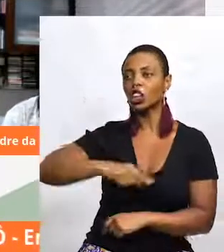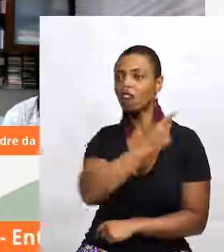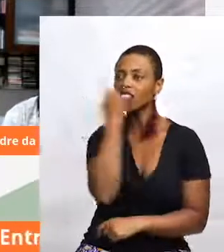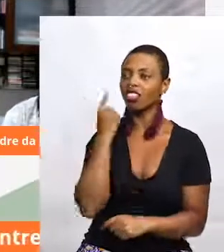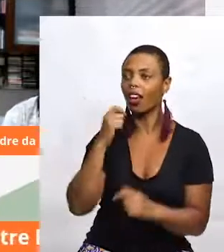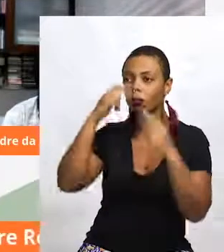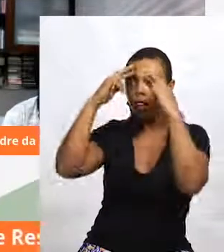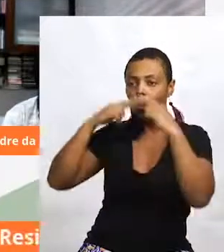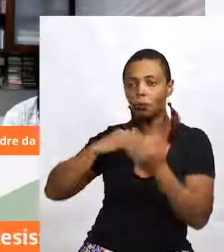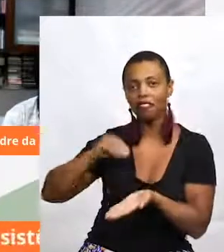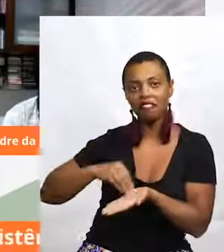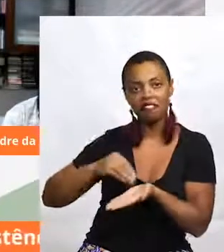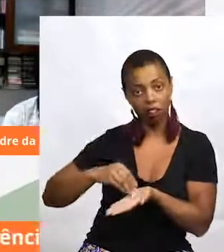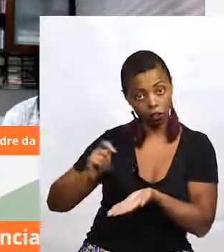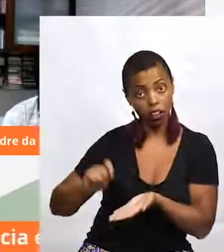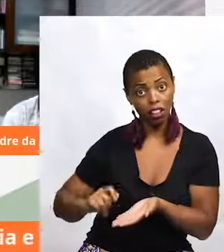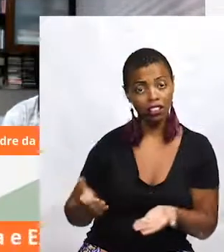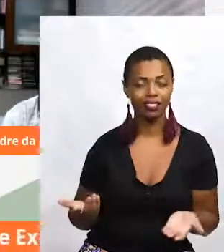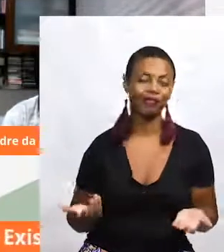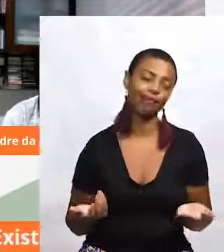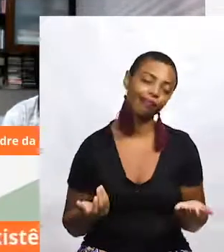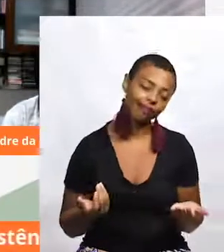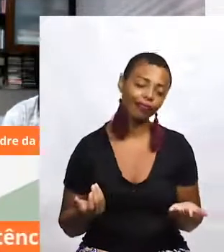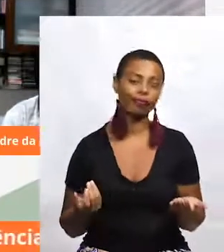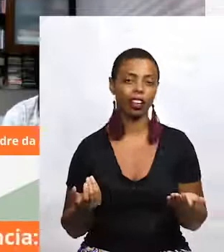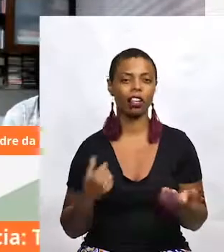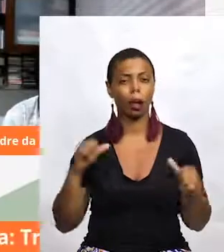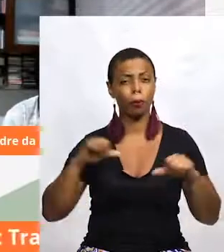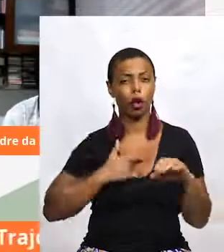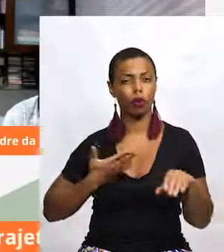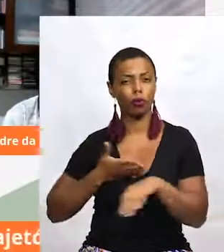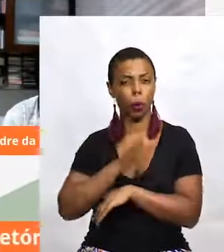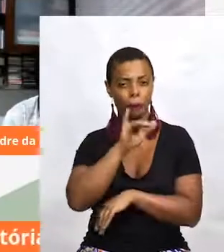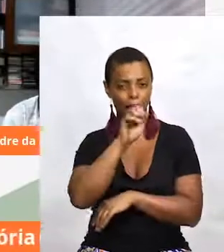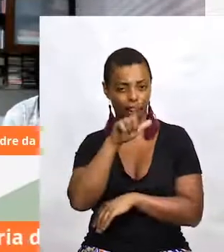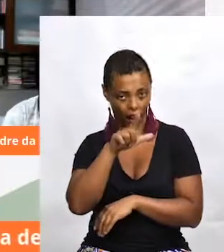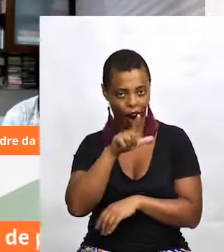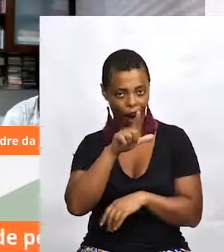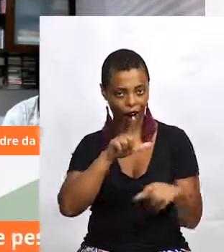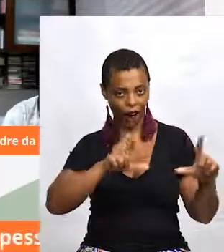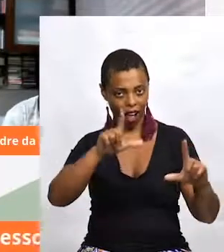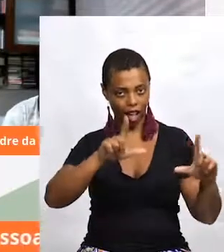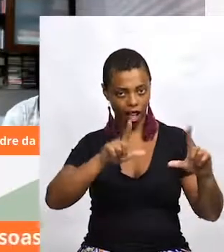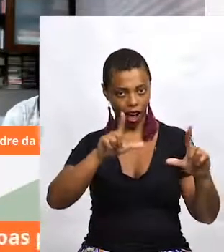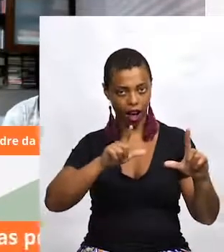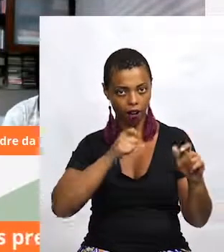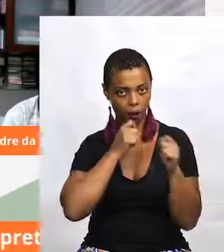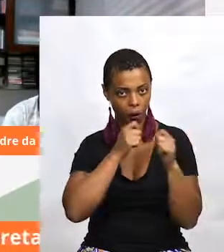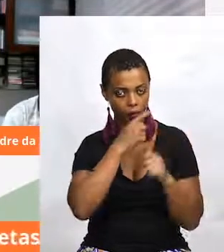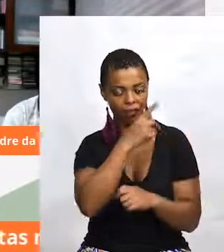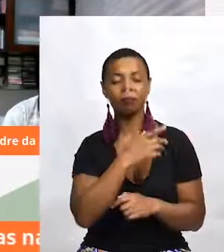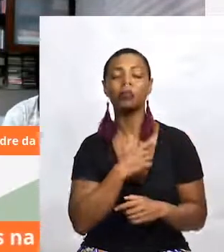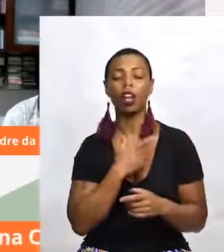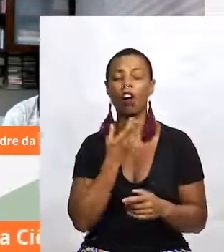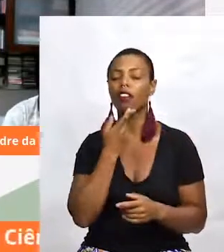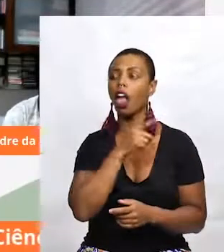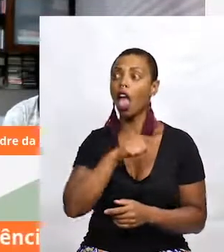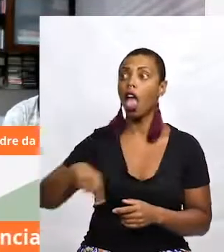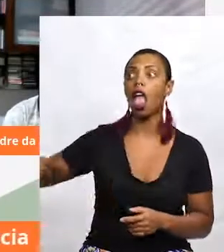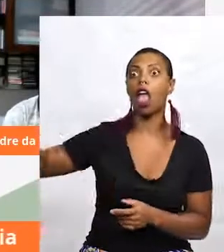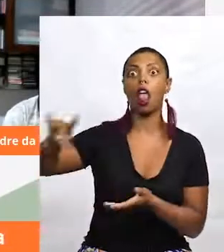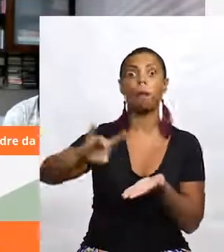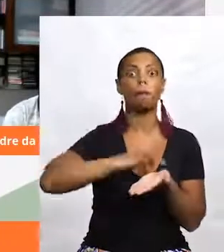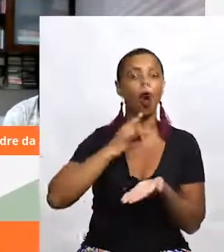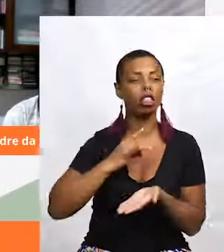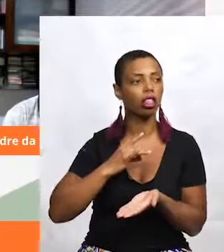dizer, é a pior que eu fui no programa do Bial e disse, eles me odeiam. O diretor do CTA